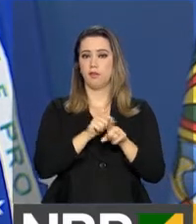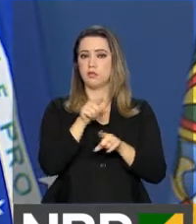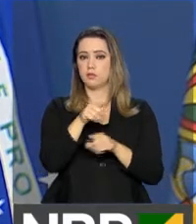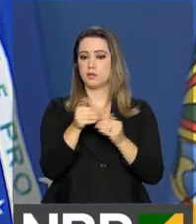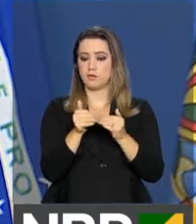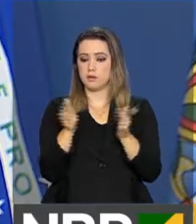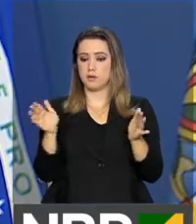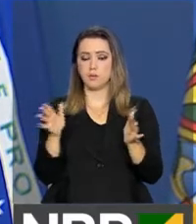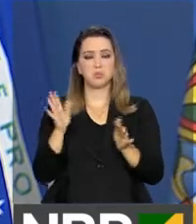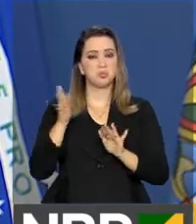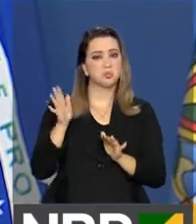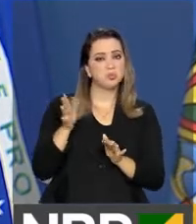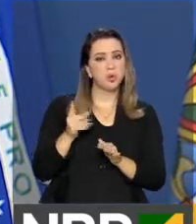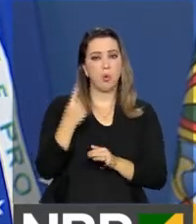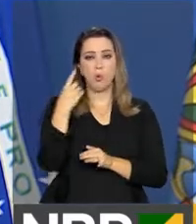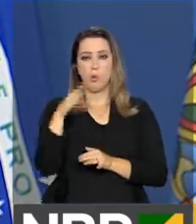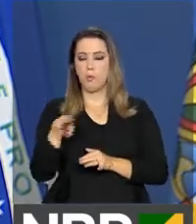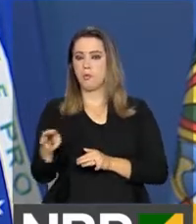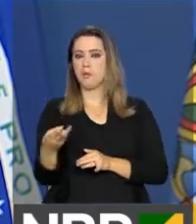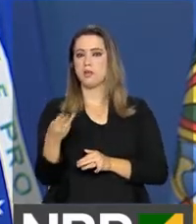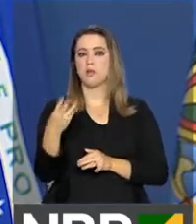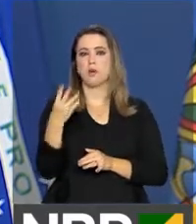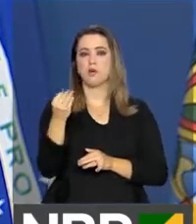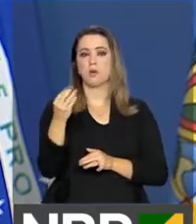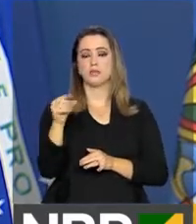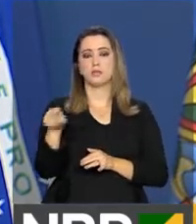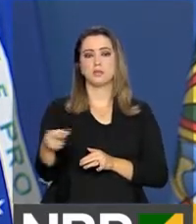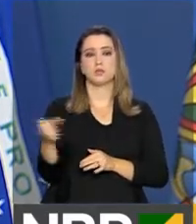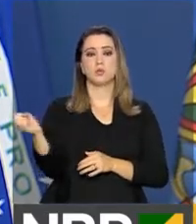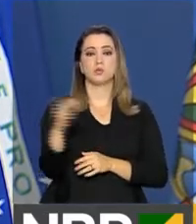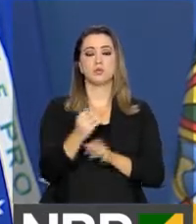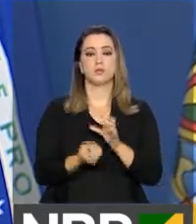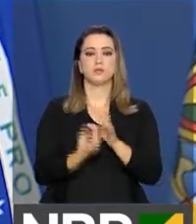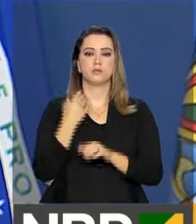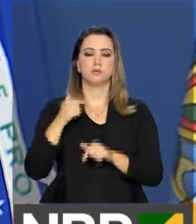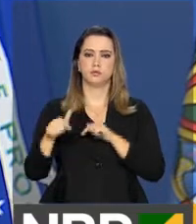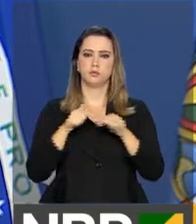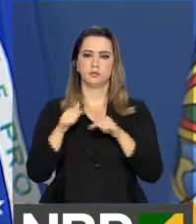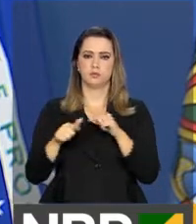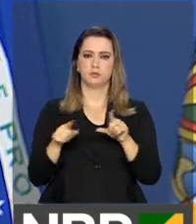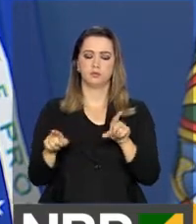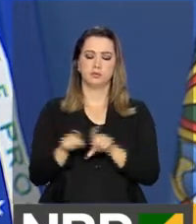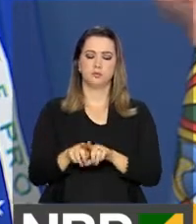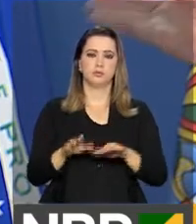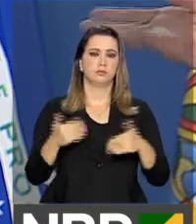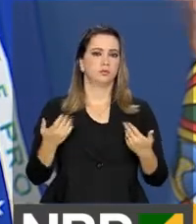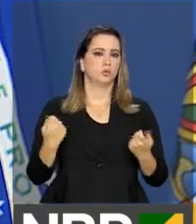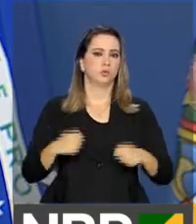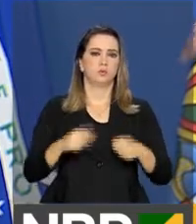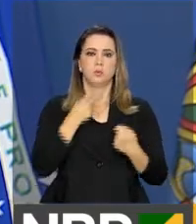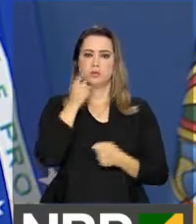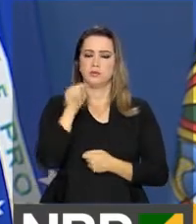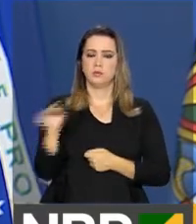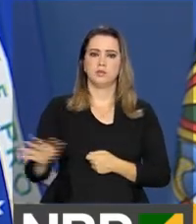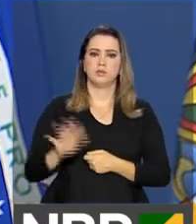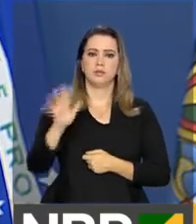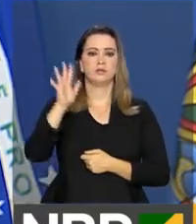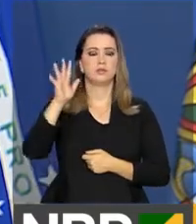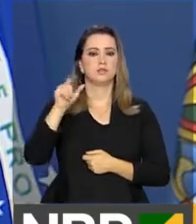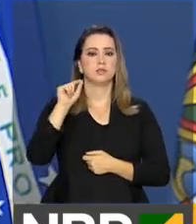a abertura de mais ou menos 1 milhão e 400 mil novos postos de trabalho não preciso falar da inflação